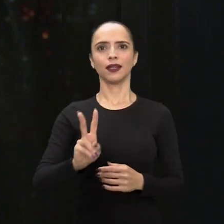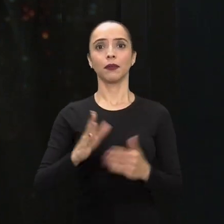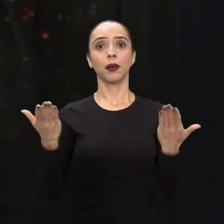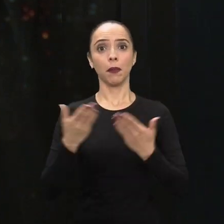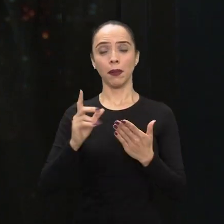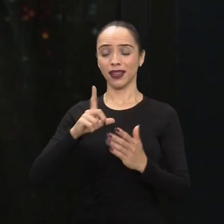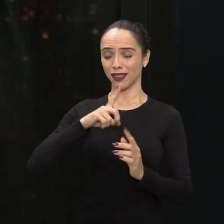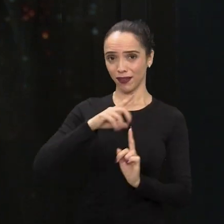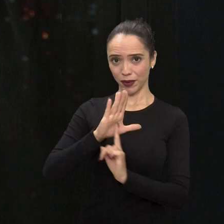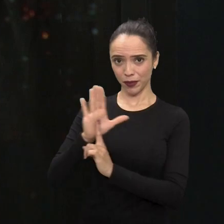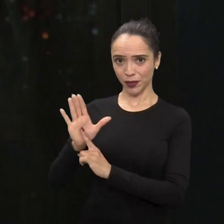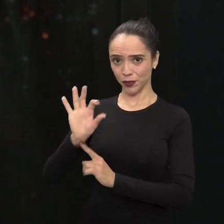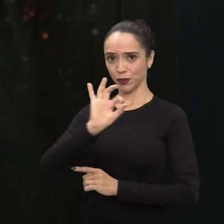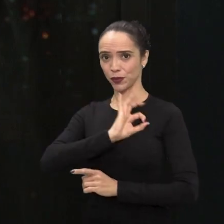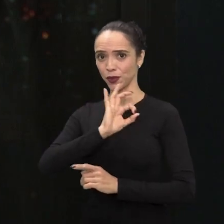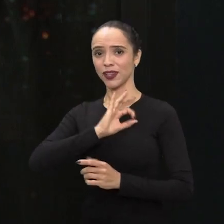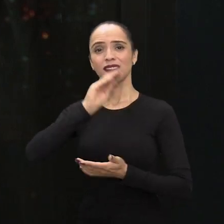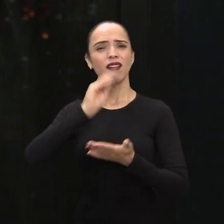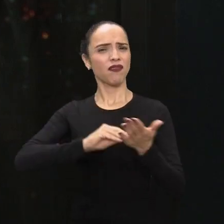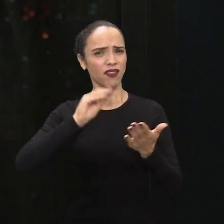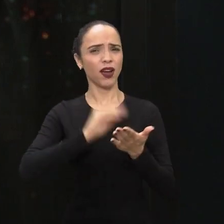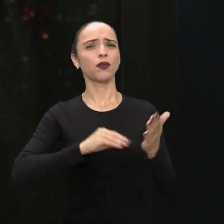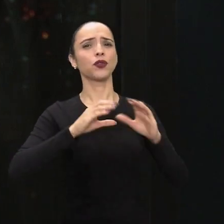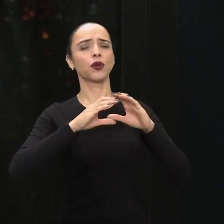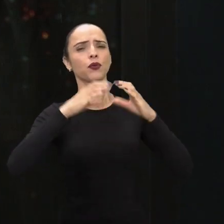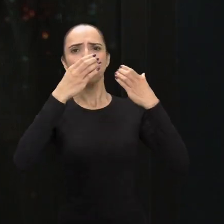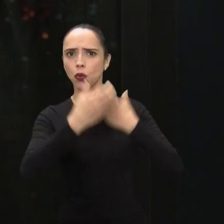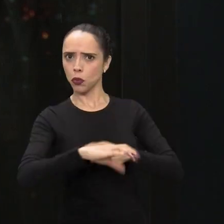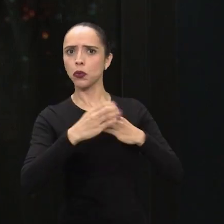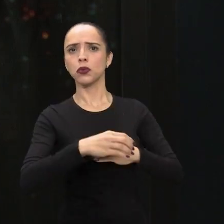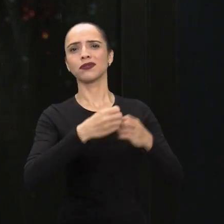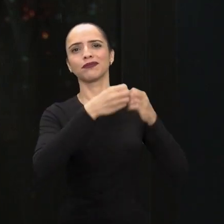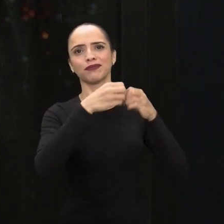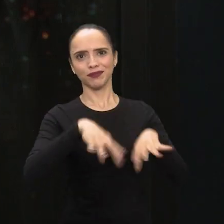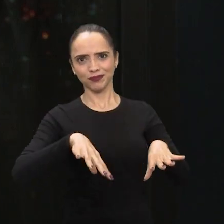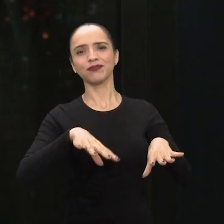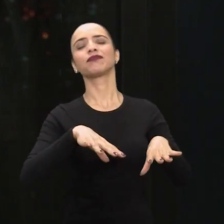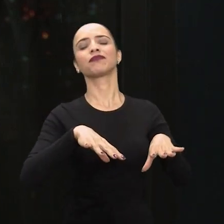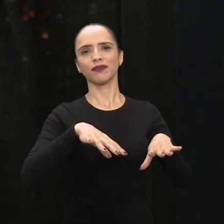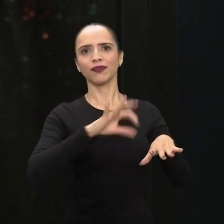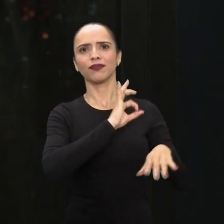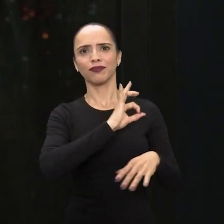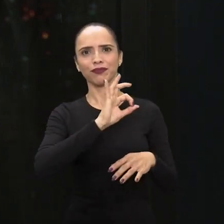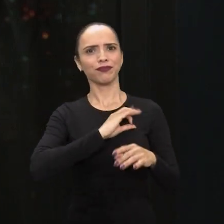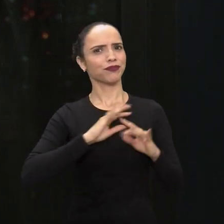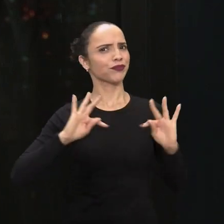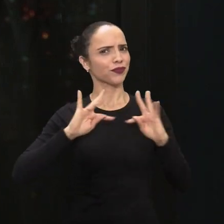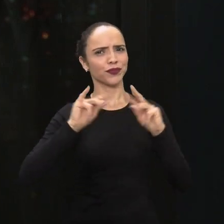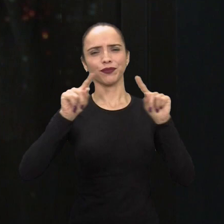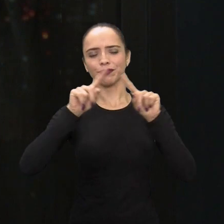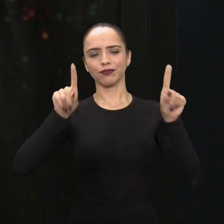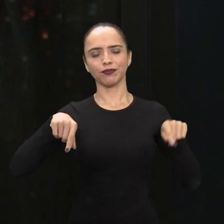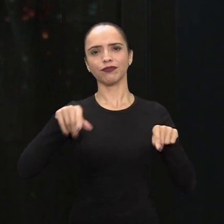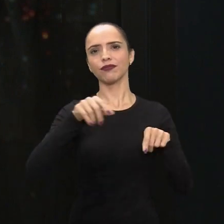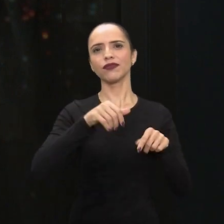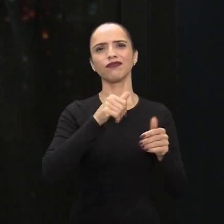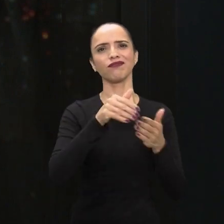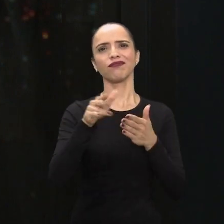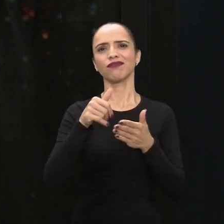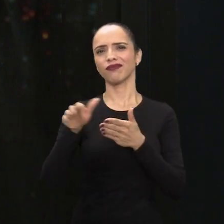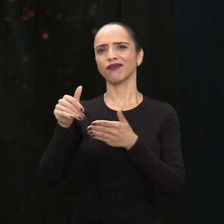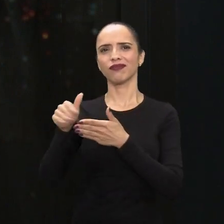até colocaram isso uma defasagem muito grande é falta de concurso a gente teve uma perda de efetivo de todas as Polícias e teremos